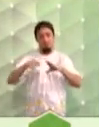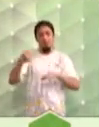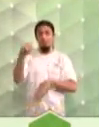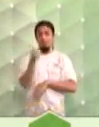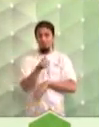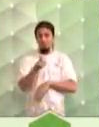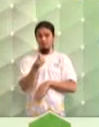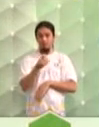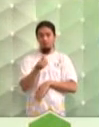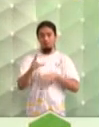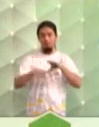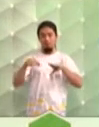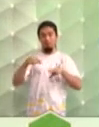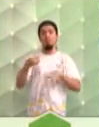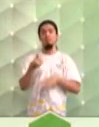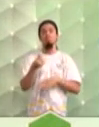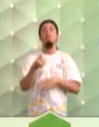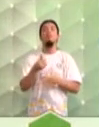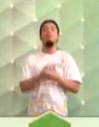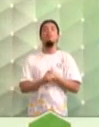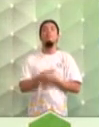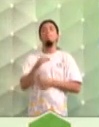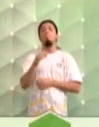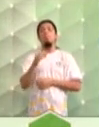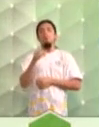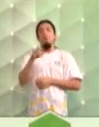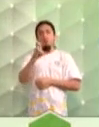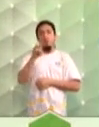valor de R$5.000. Ok?